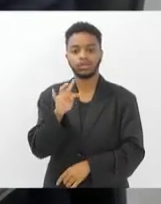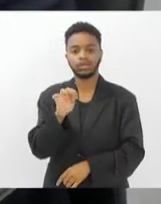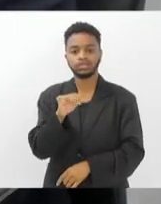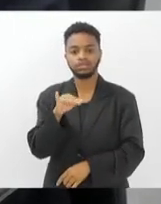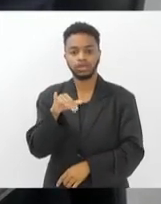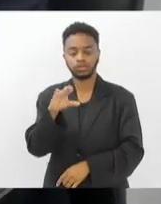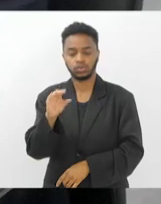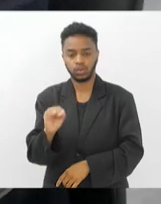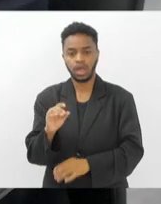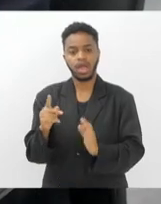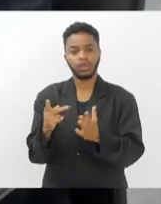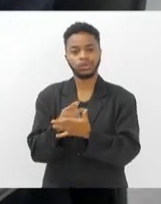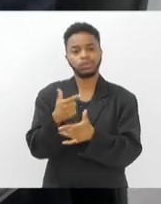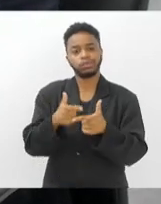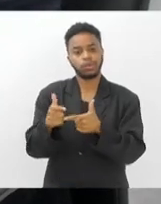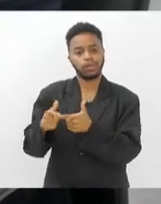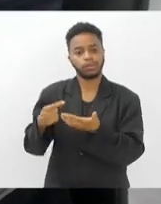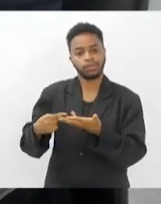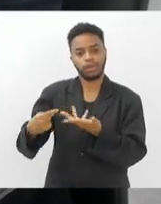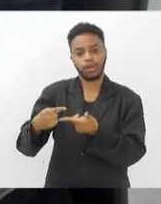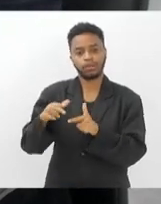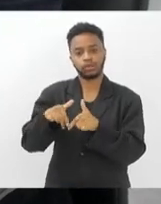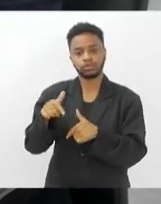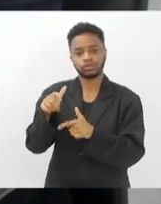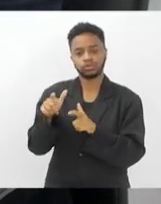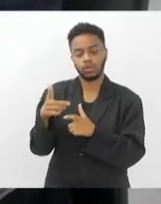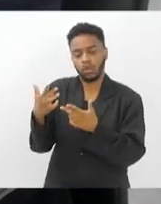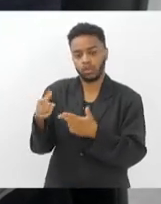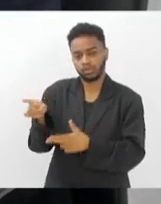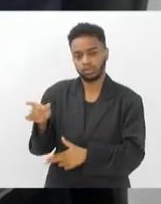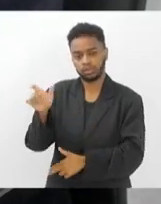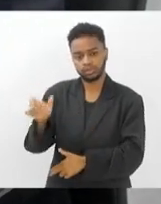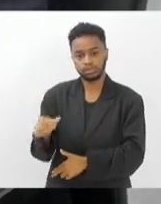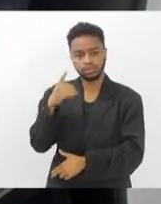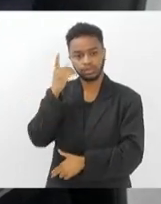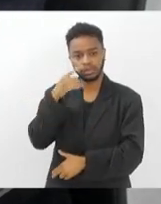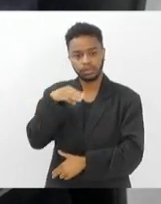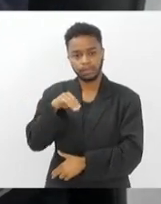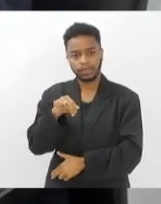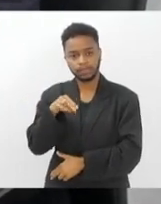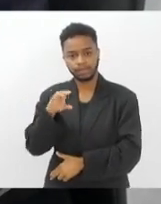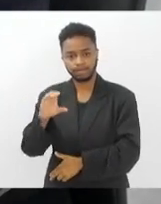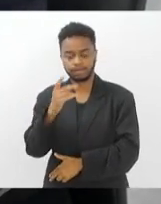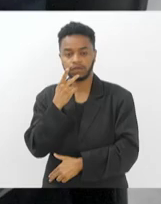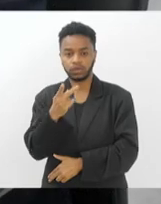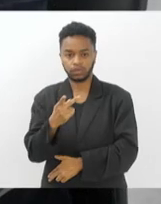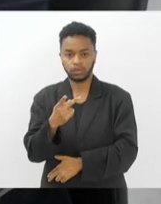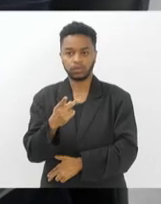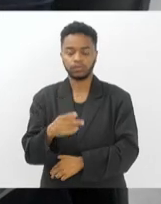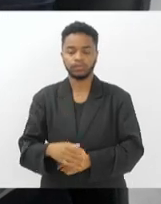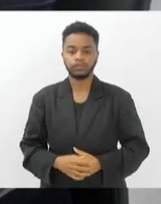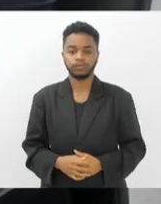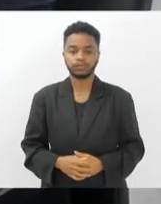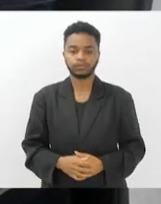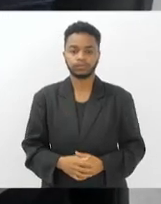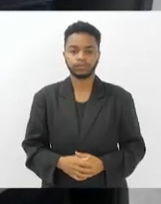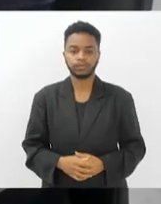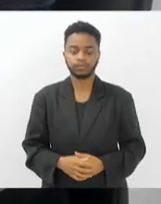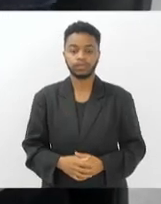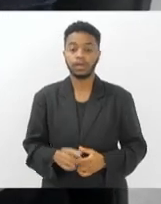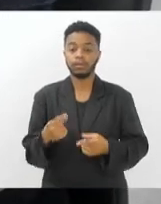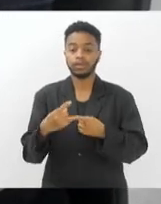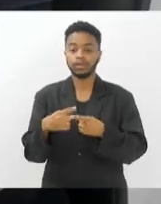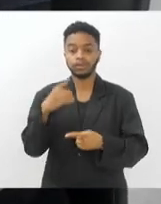transtornos, como bem disse o deputado Mink. Então, por isso que assiste mais ainda a razão com esses argumentos de Vossa Excelência, o que trouxe o deputado